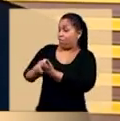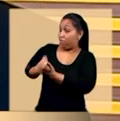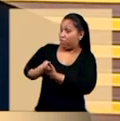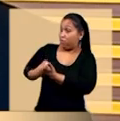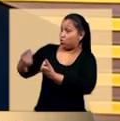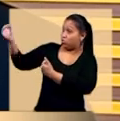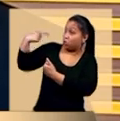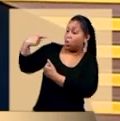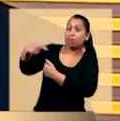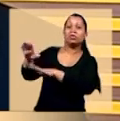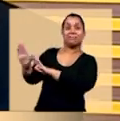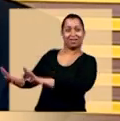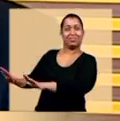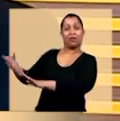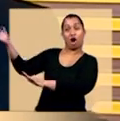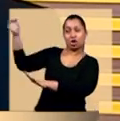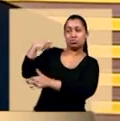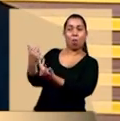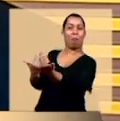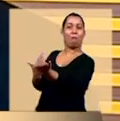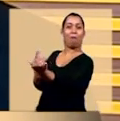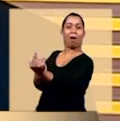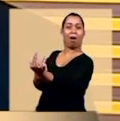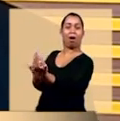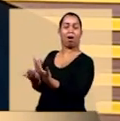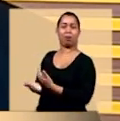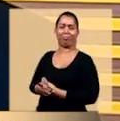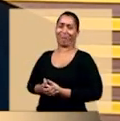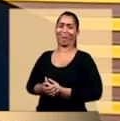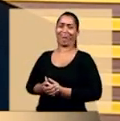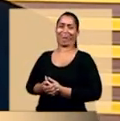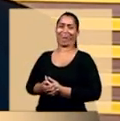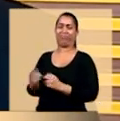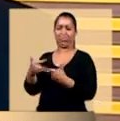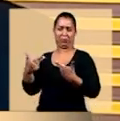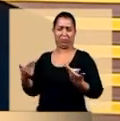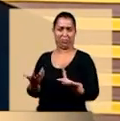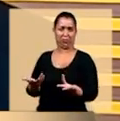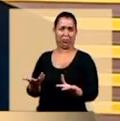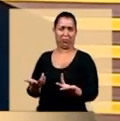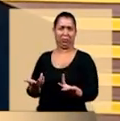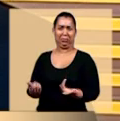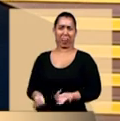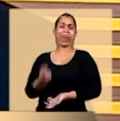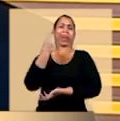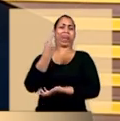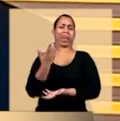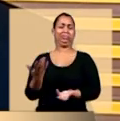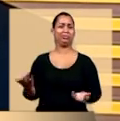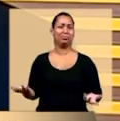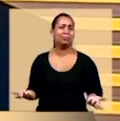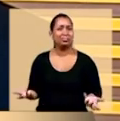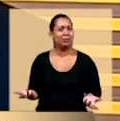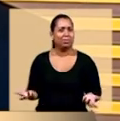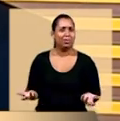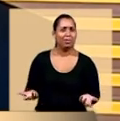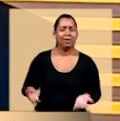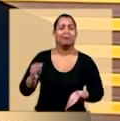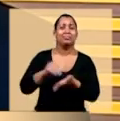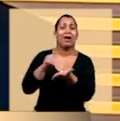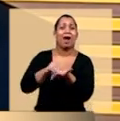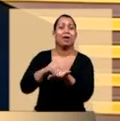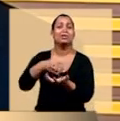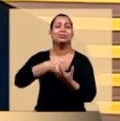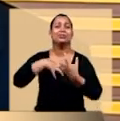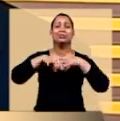você está vendo? Você deixou lá deteriorar, então você fica aqui agora que vai acontecer a mesma coisa contigo. Quer dizer, é um absurdo. Então, é uma questão de